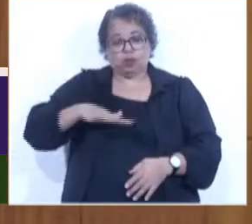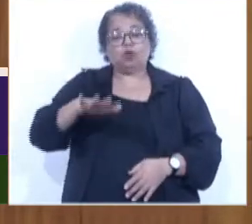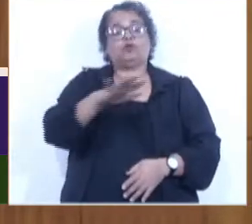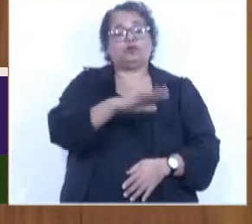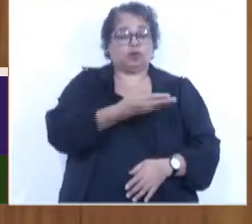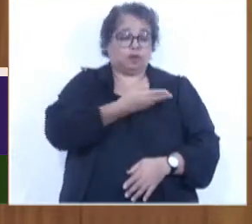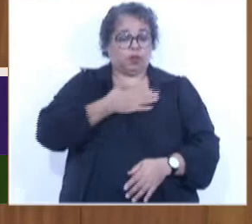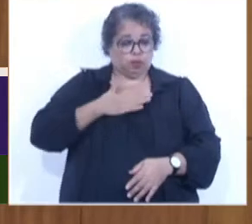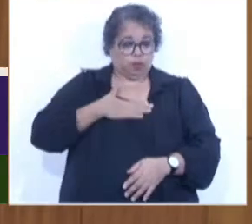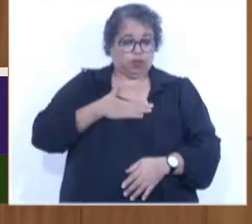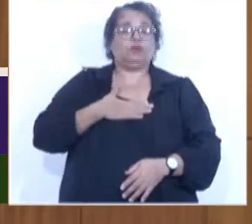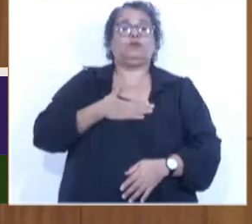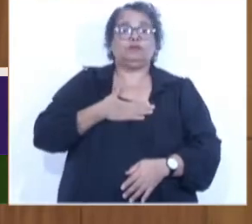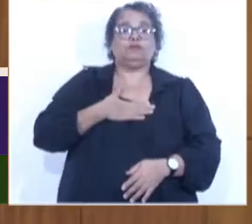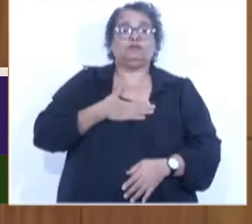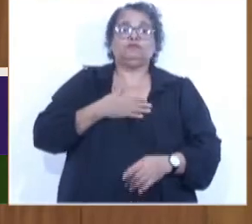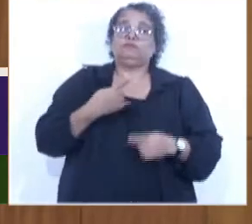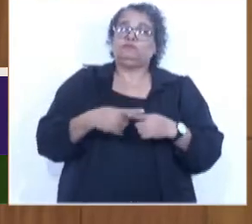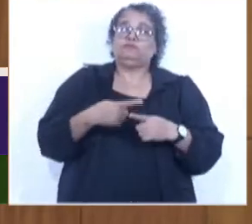amigos porque